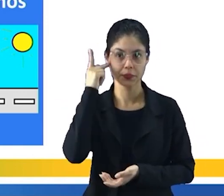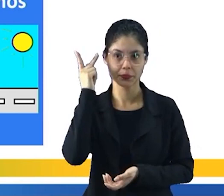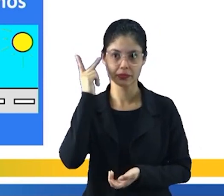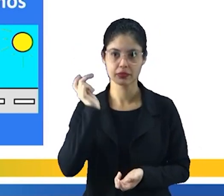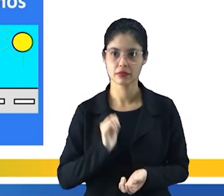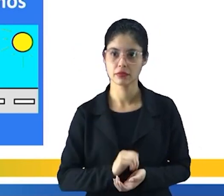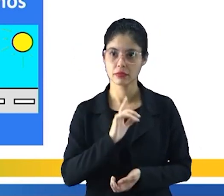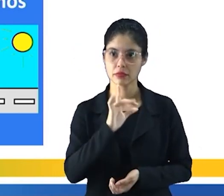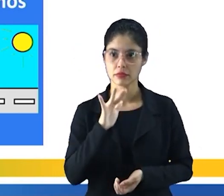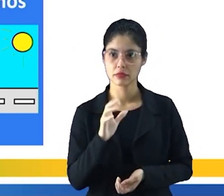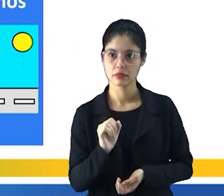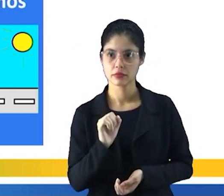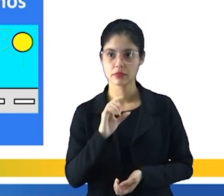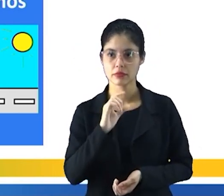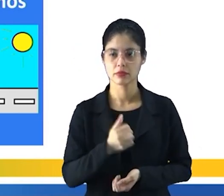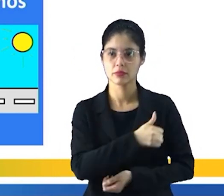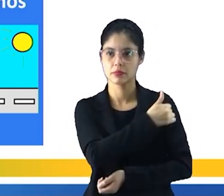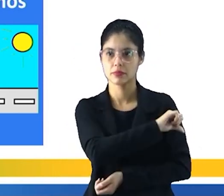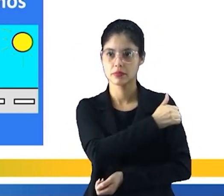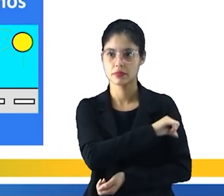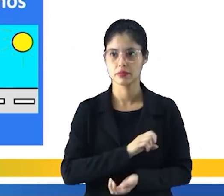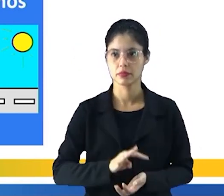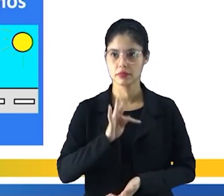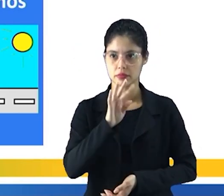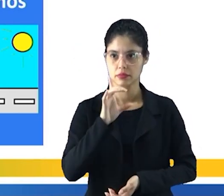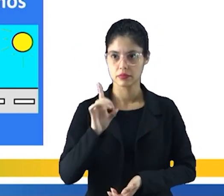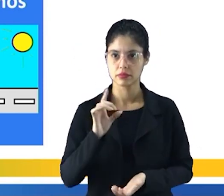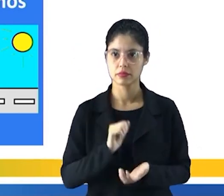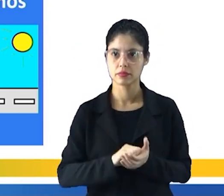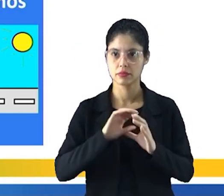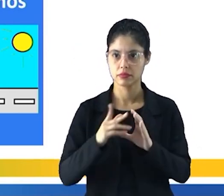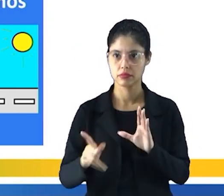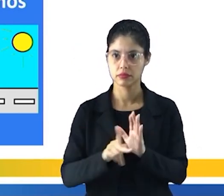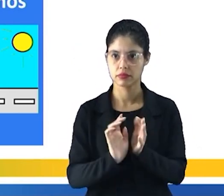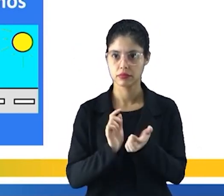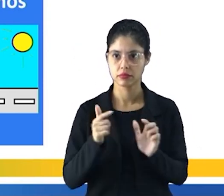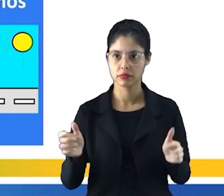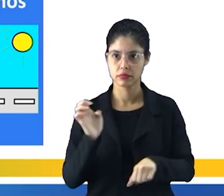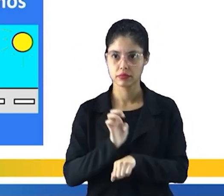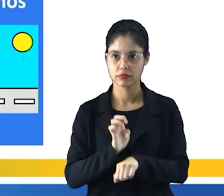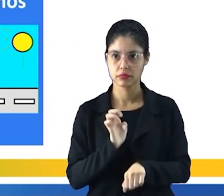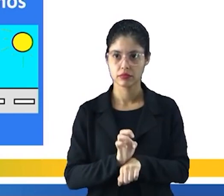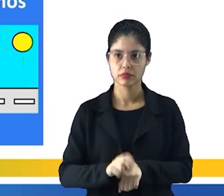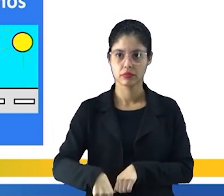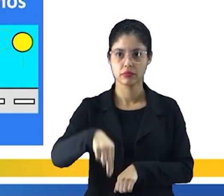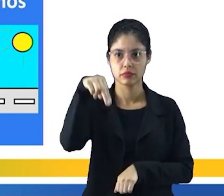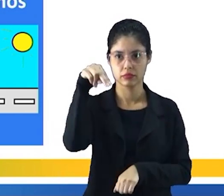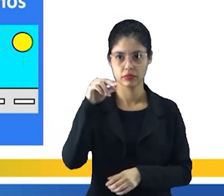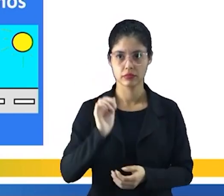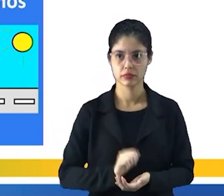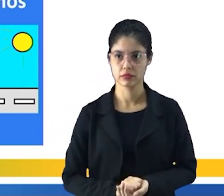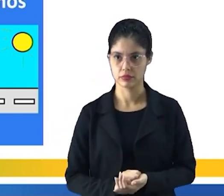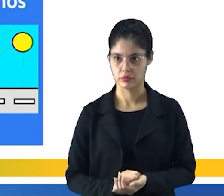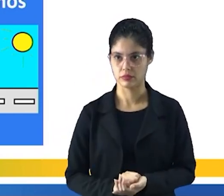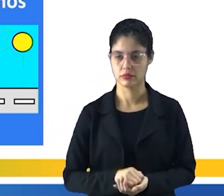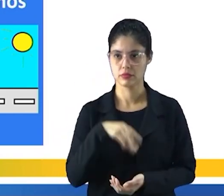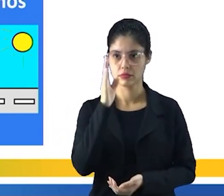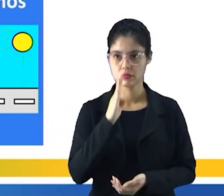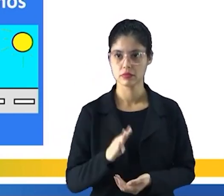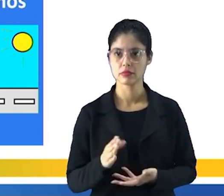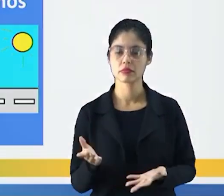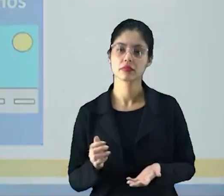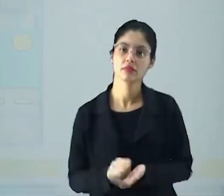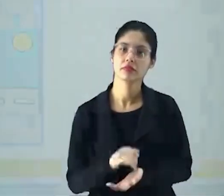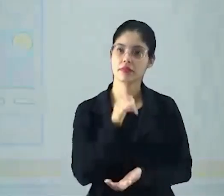paulistas, o chiado dos cariocas, o T e o D, que são característicos da maior parte da região do Nordeste do país,